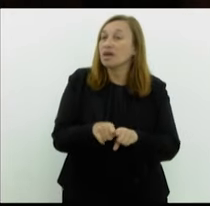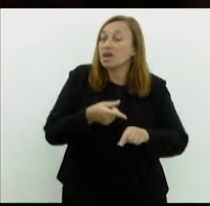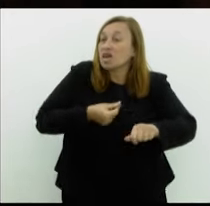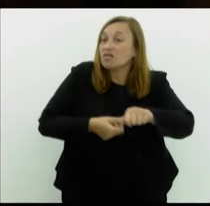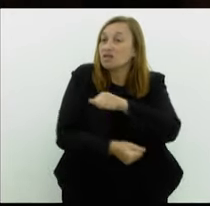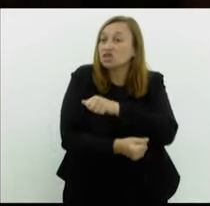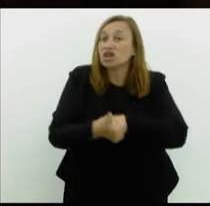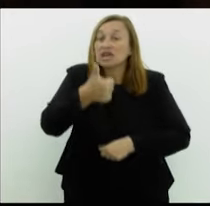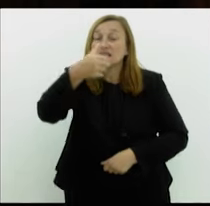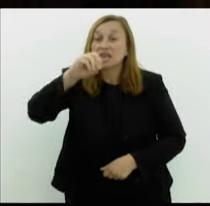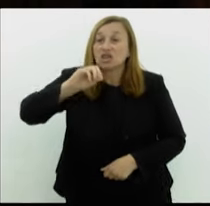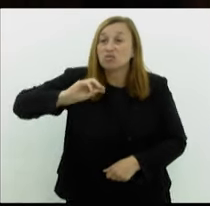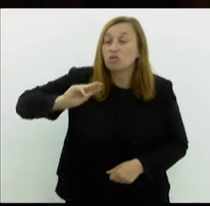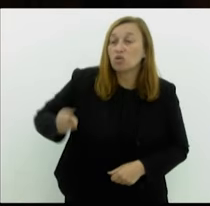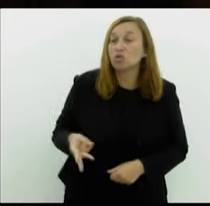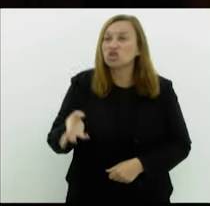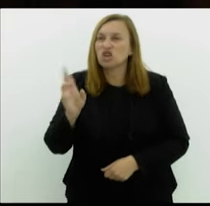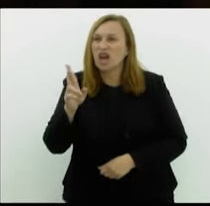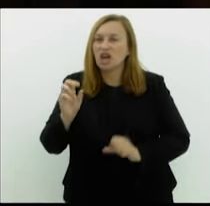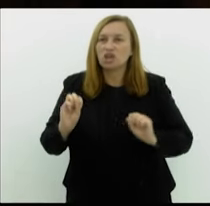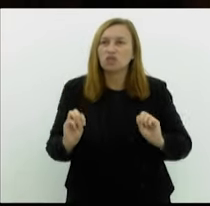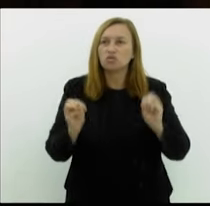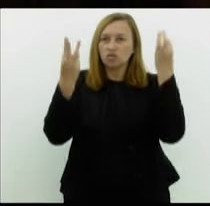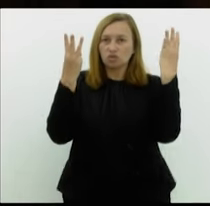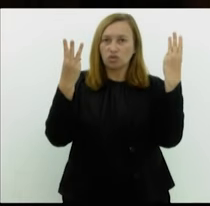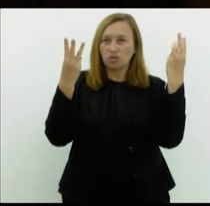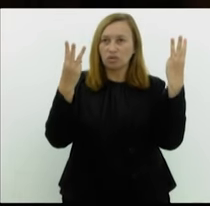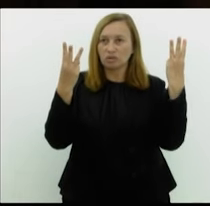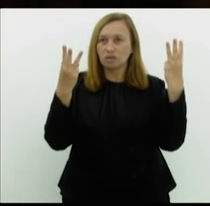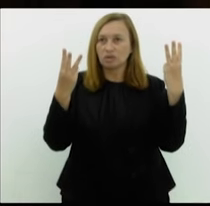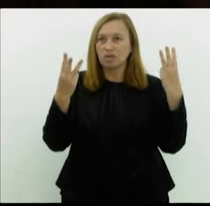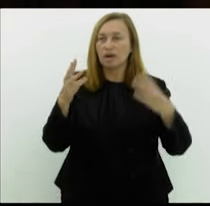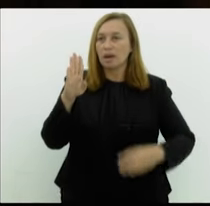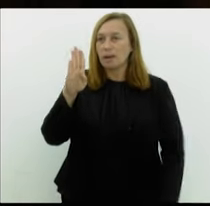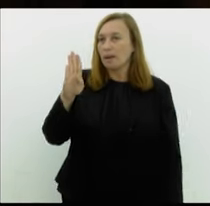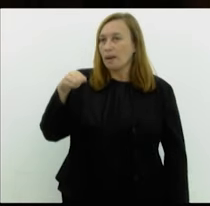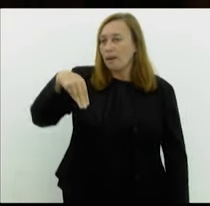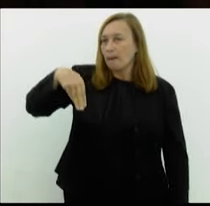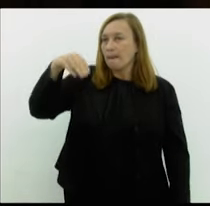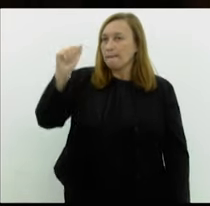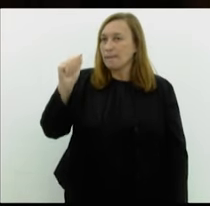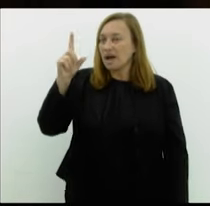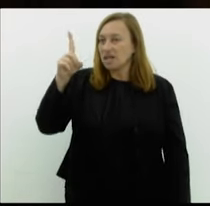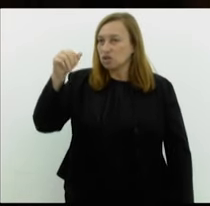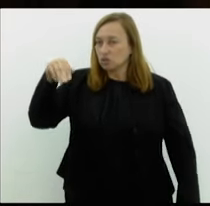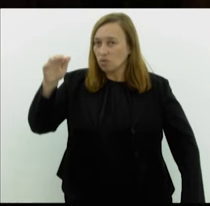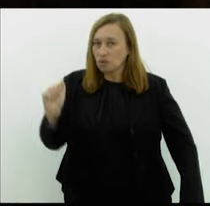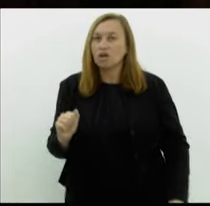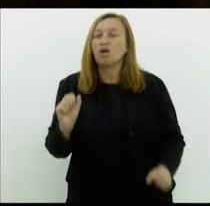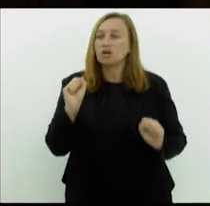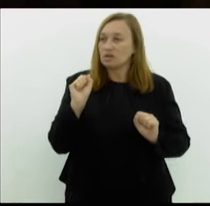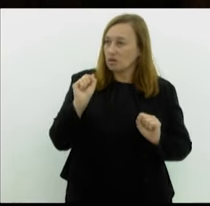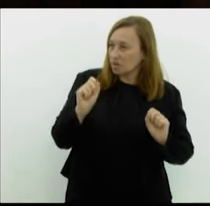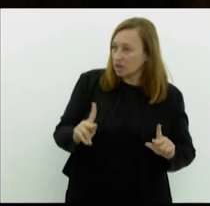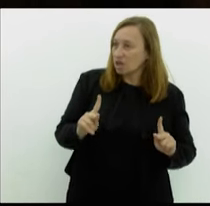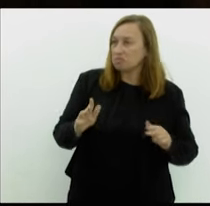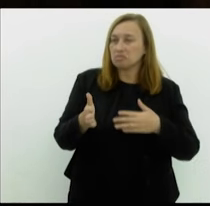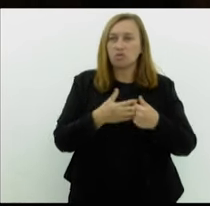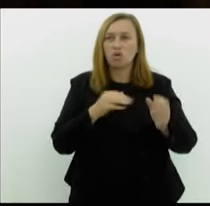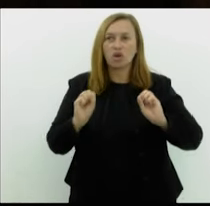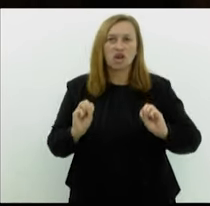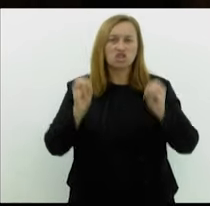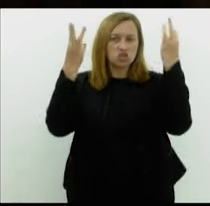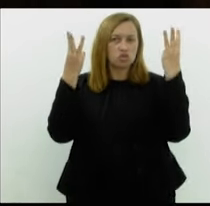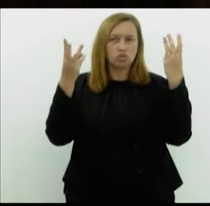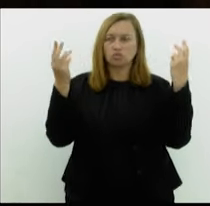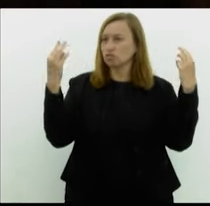10 milhões de reais em showzinho da Madonna. Óbvio, qualquer evento internacional fomenta o